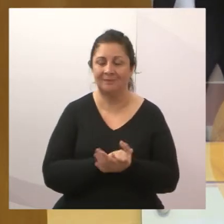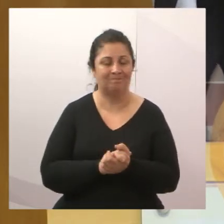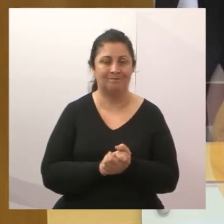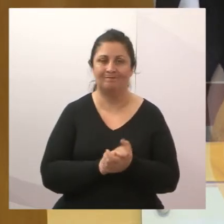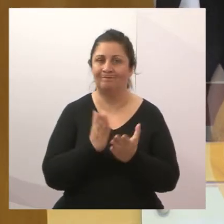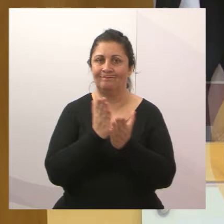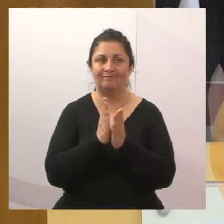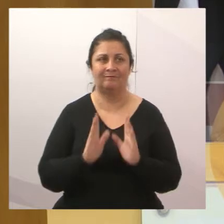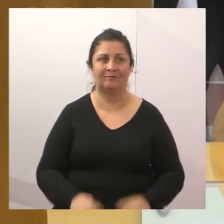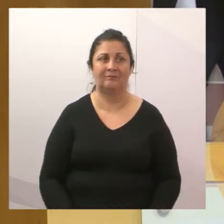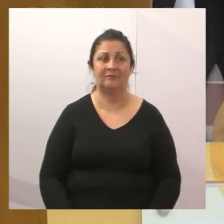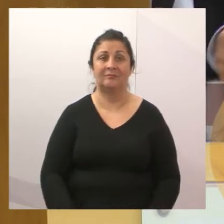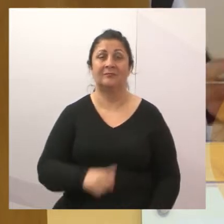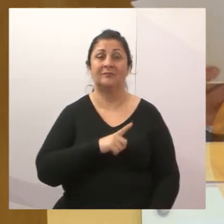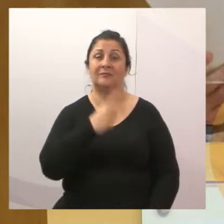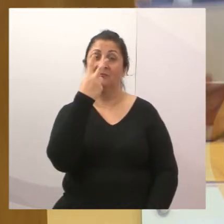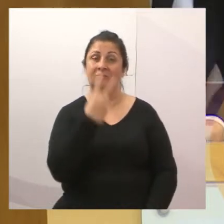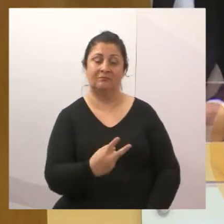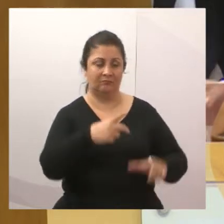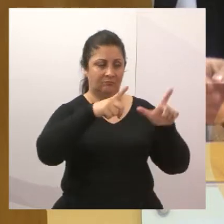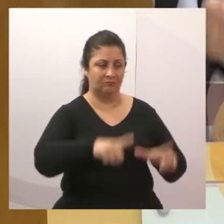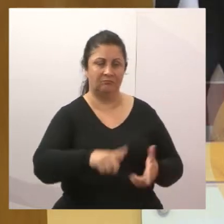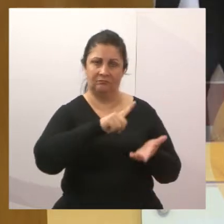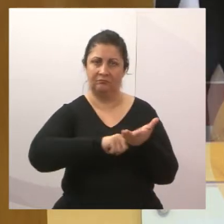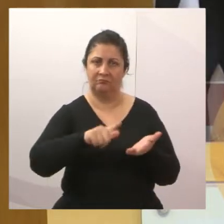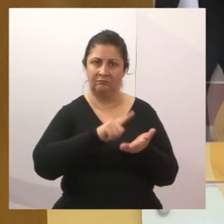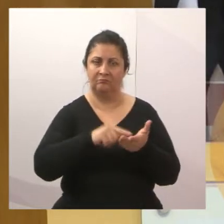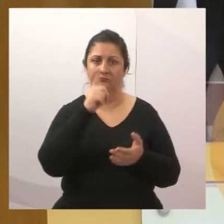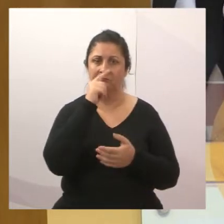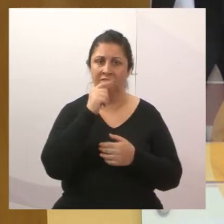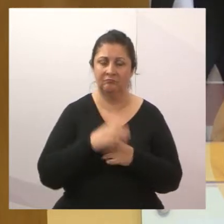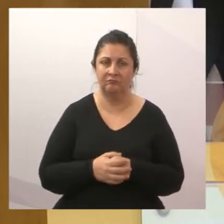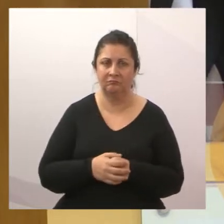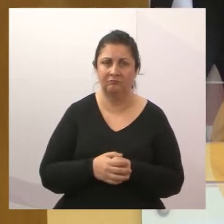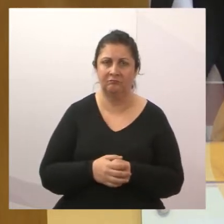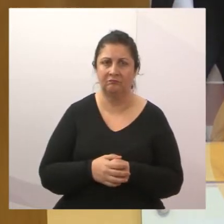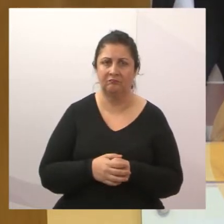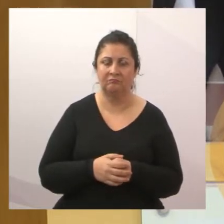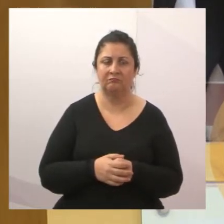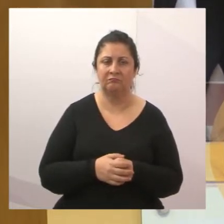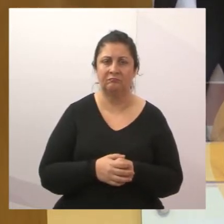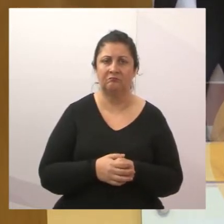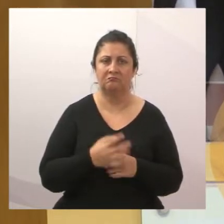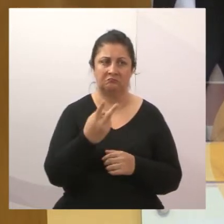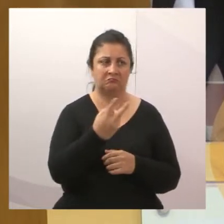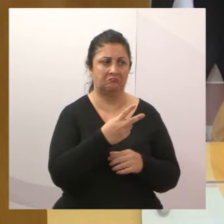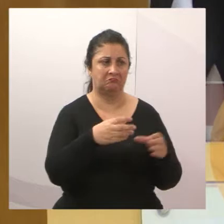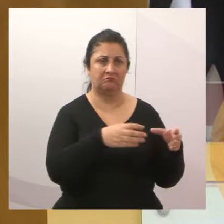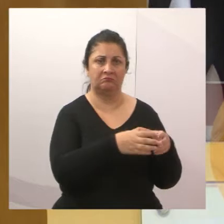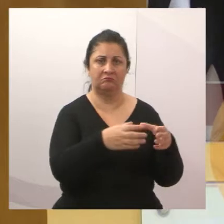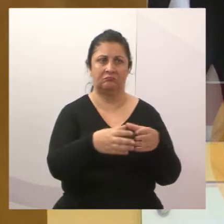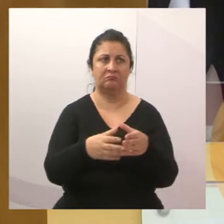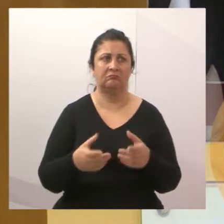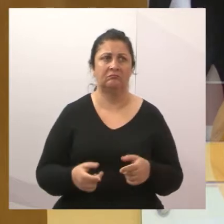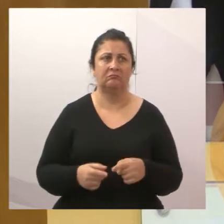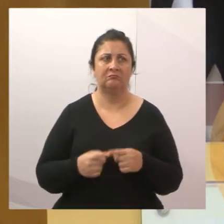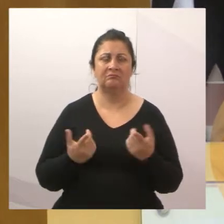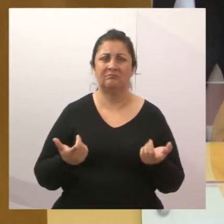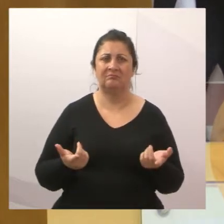aqui 2 estações de tratamento de esgoto que estão em andamento, que é do Pedra Mar, que é do Parque Imperial. Agora, tratamento de esgoto